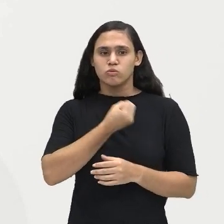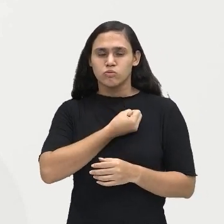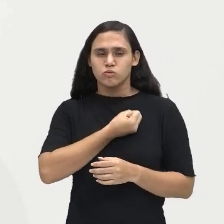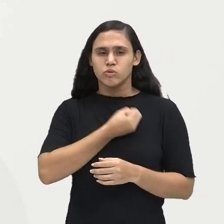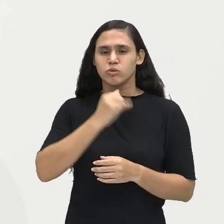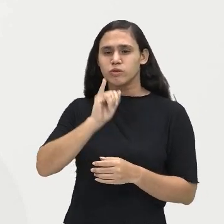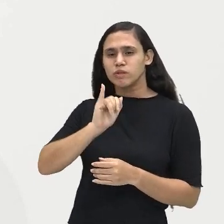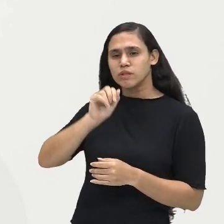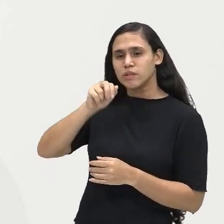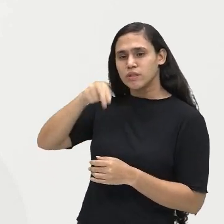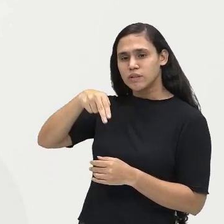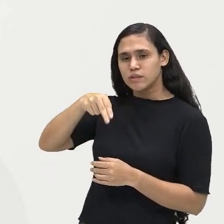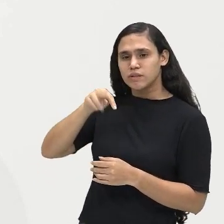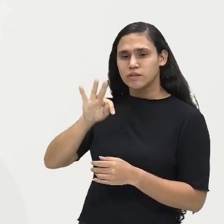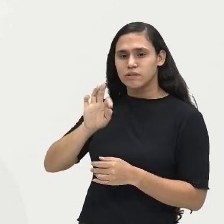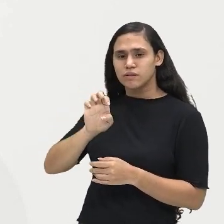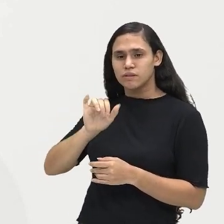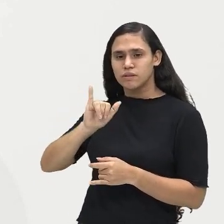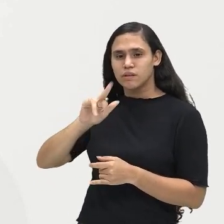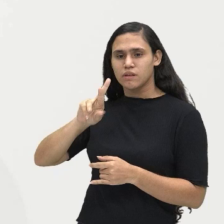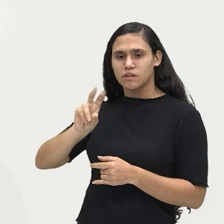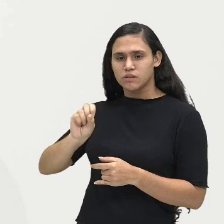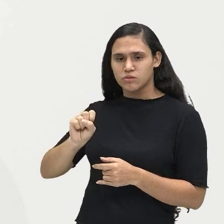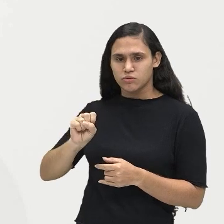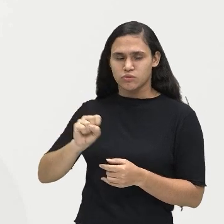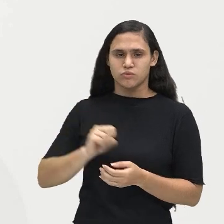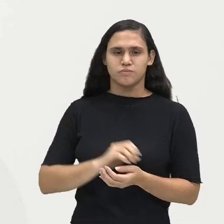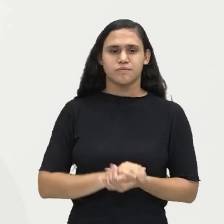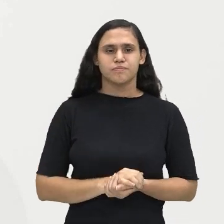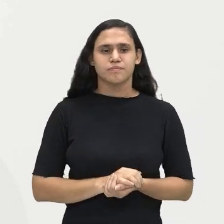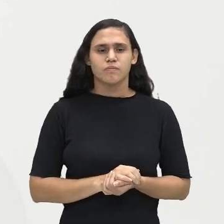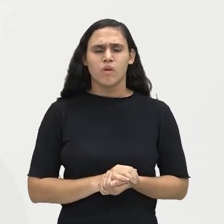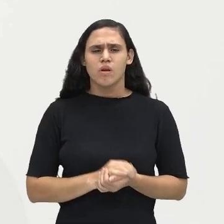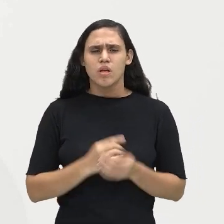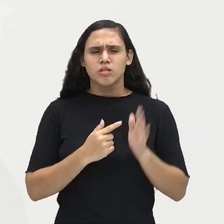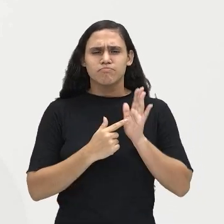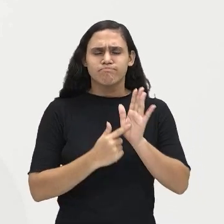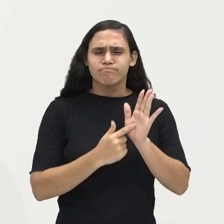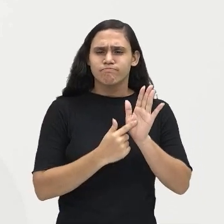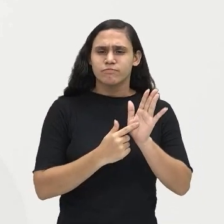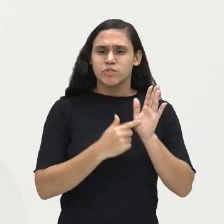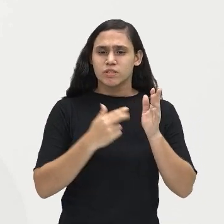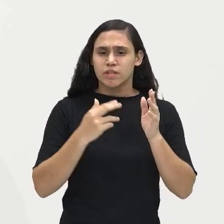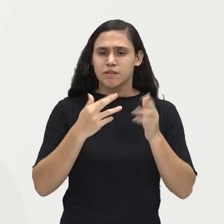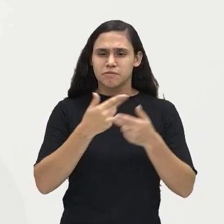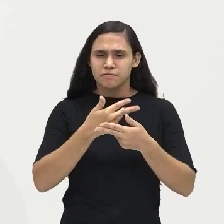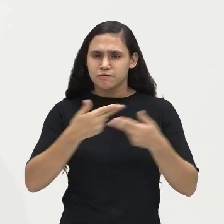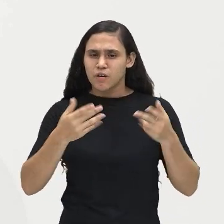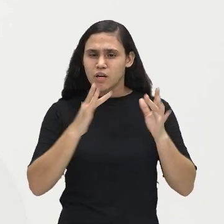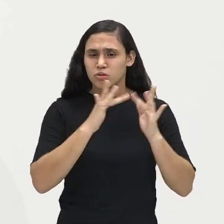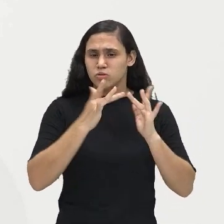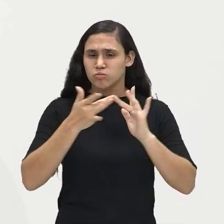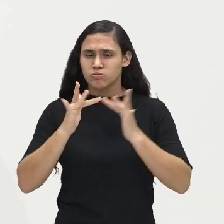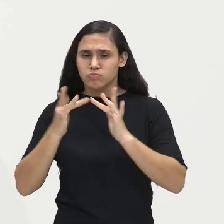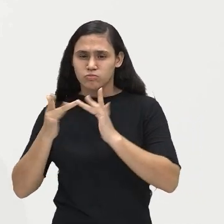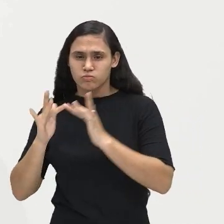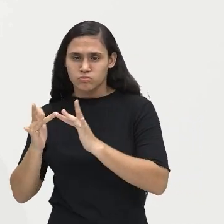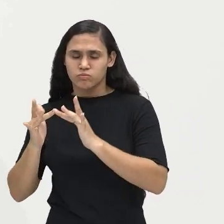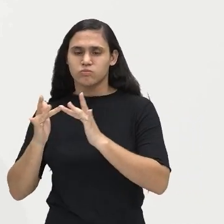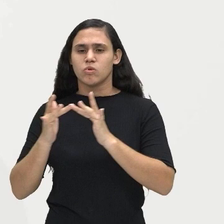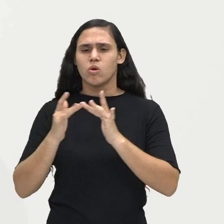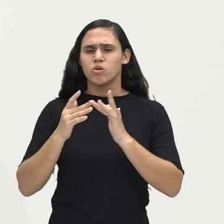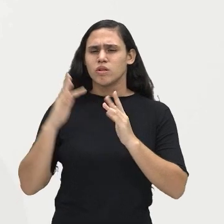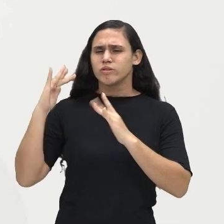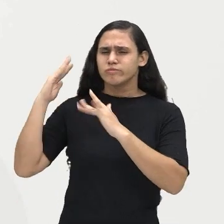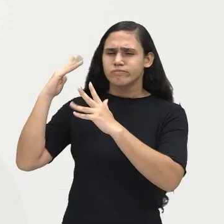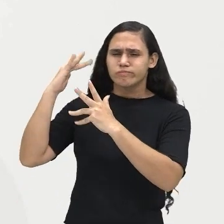inteiros, tá legal? E aí, os números inteiros, pessoal, eles aparecem em vários contextos. A gente viu ao longo das nossas aulas, e